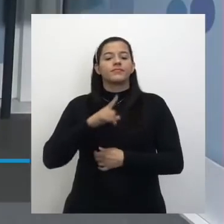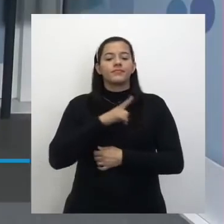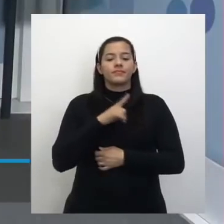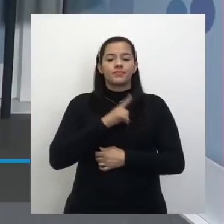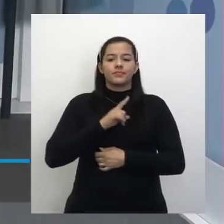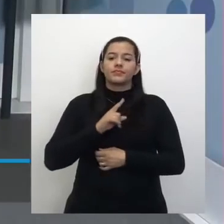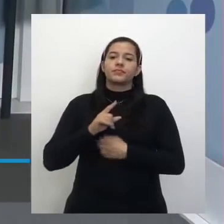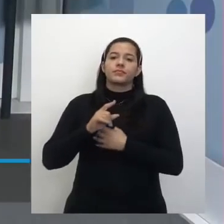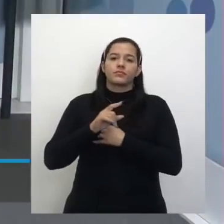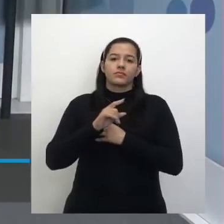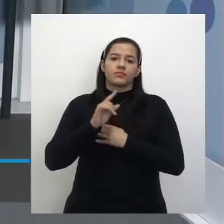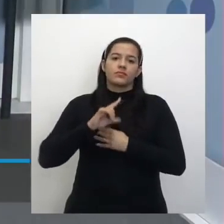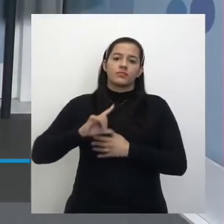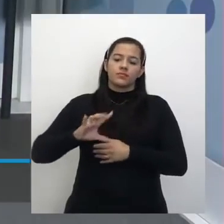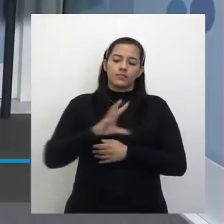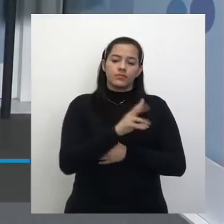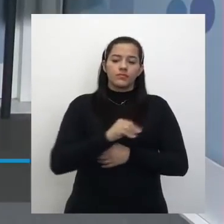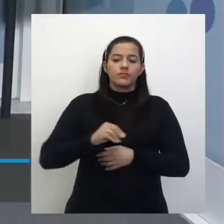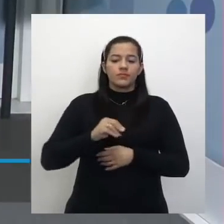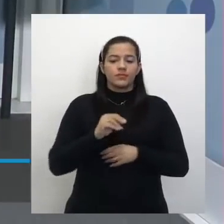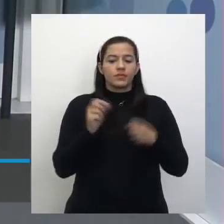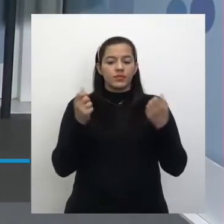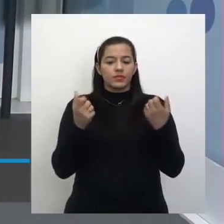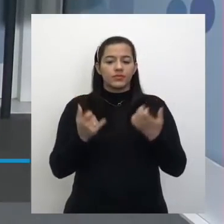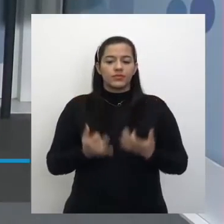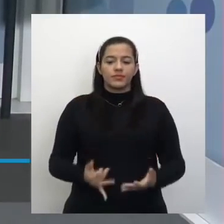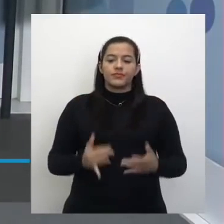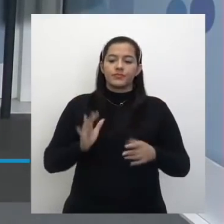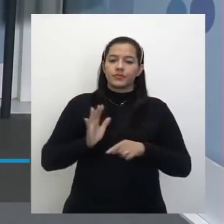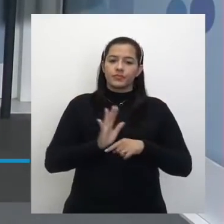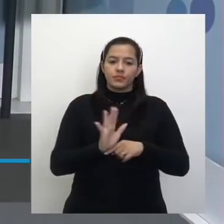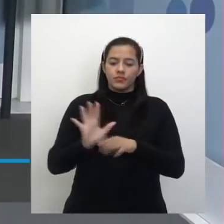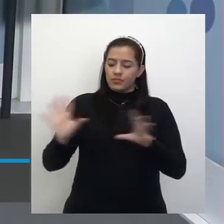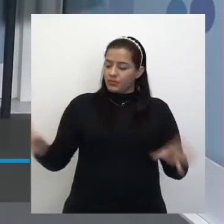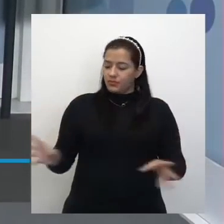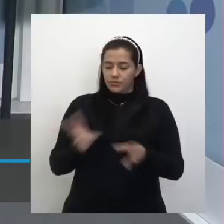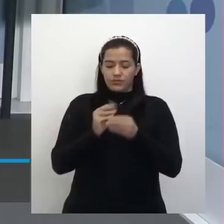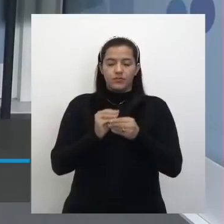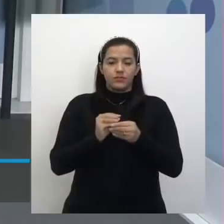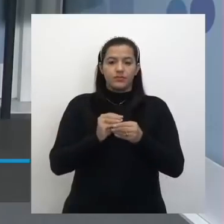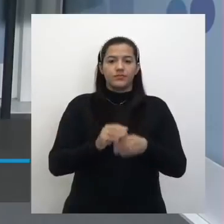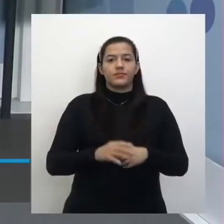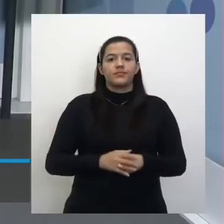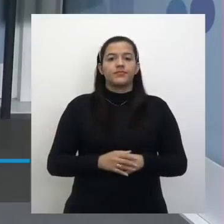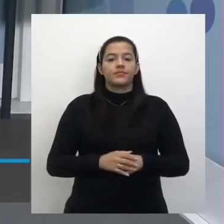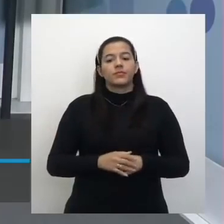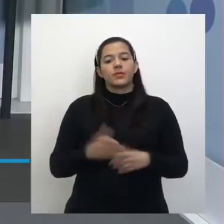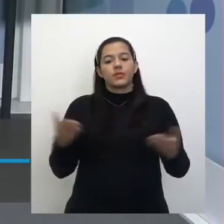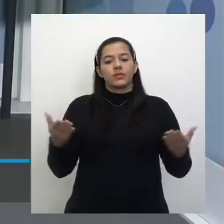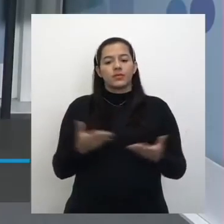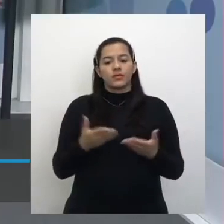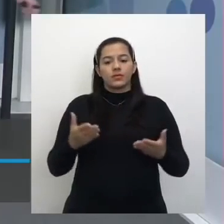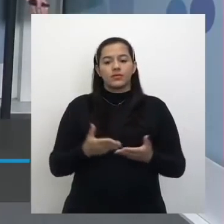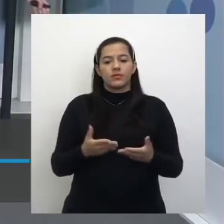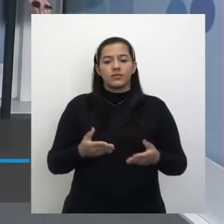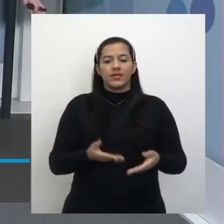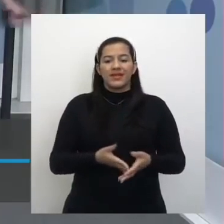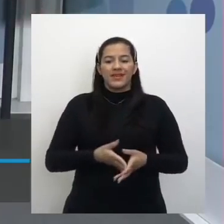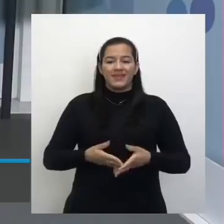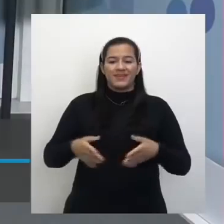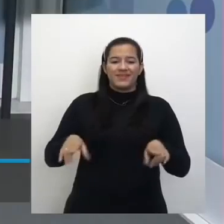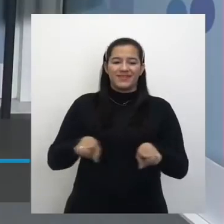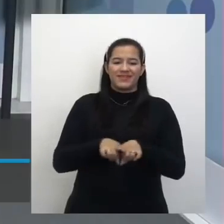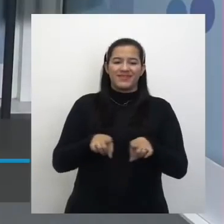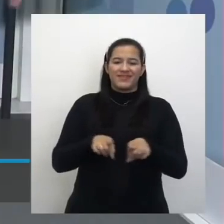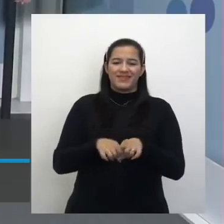e usar também também então poder desejo juntar tudo que a gente viu aí na sala de hoje direto só que a gente apresentar agora o Elder ele saiu